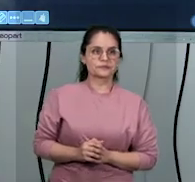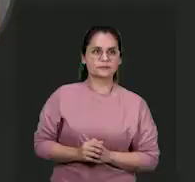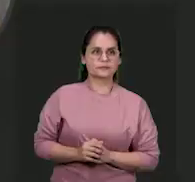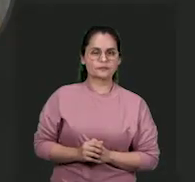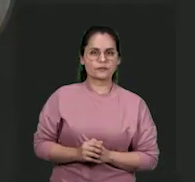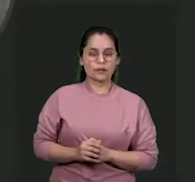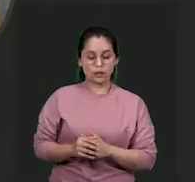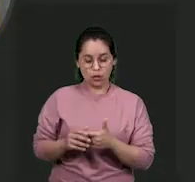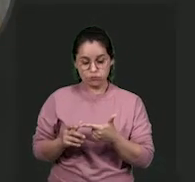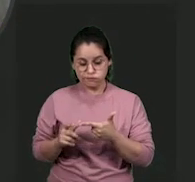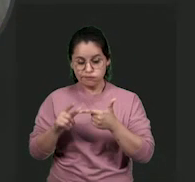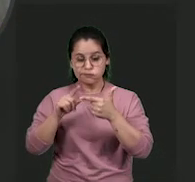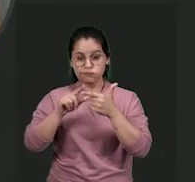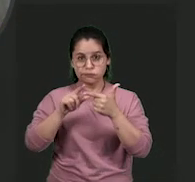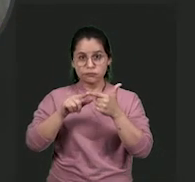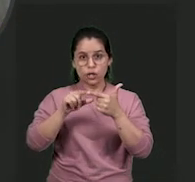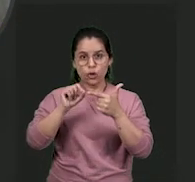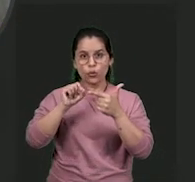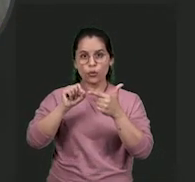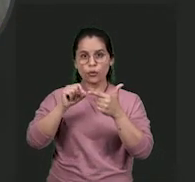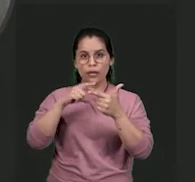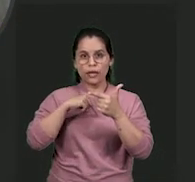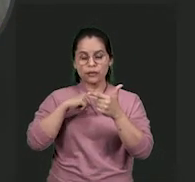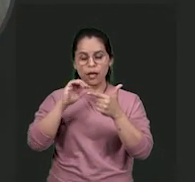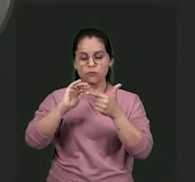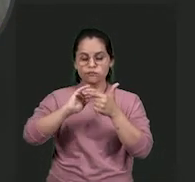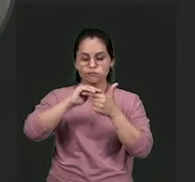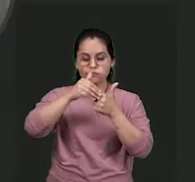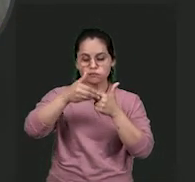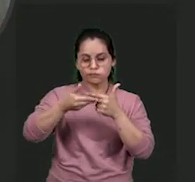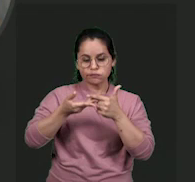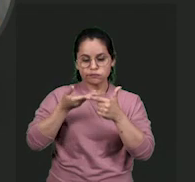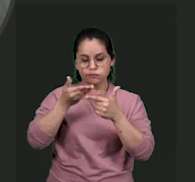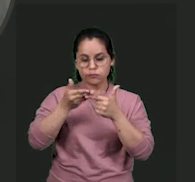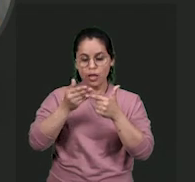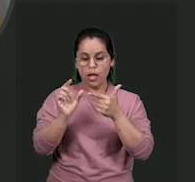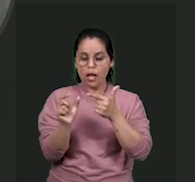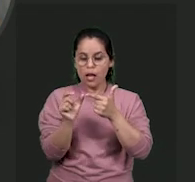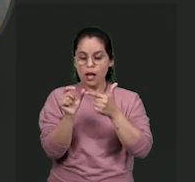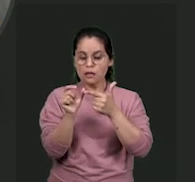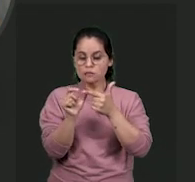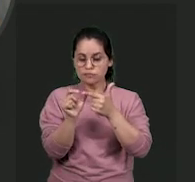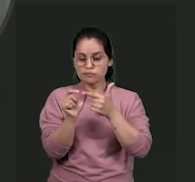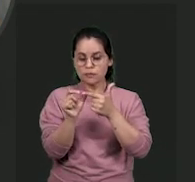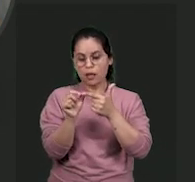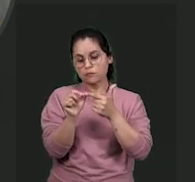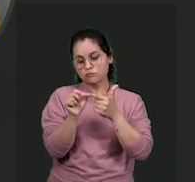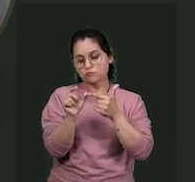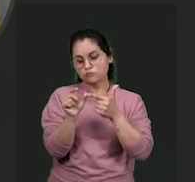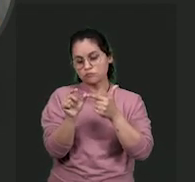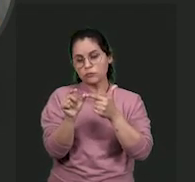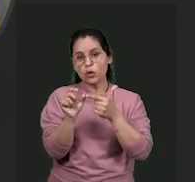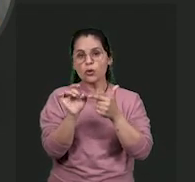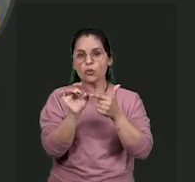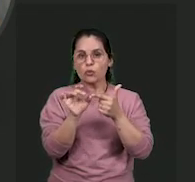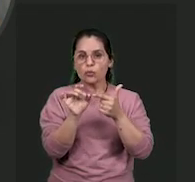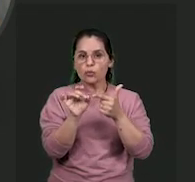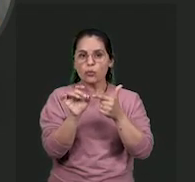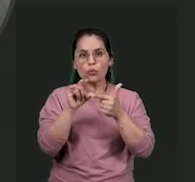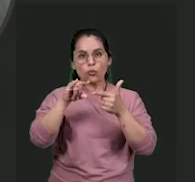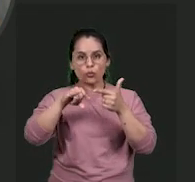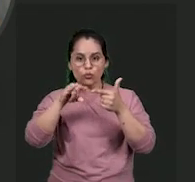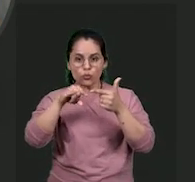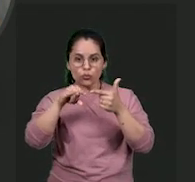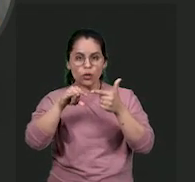O pênis é o órgão que envolve a uretra. Na ponta desse órgão está a abertura da uretra, pela qual sai a